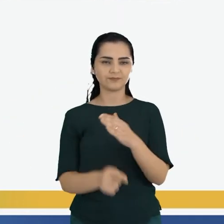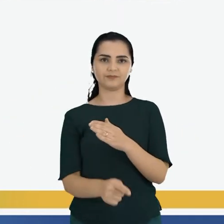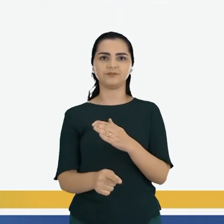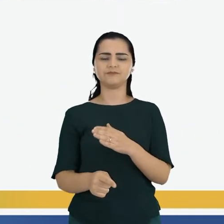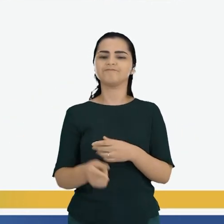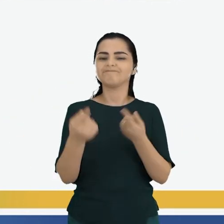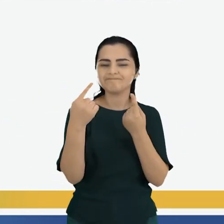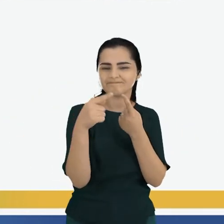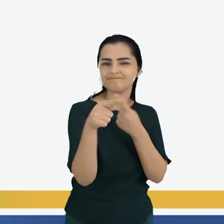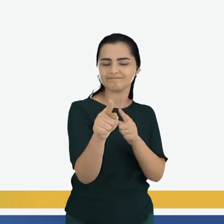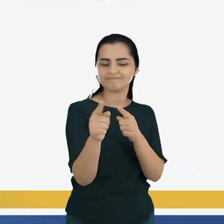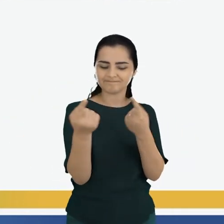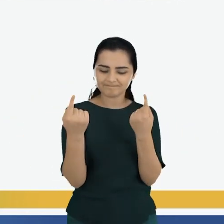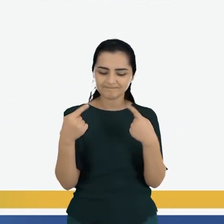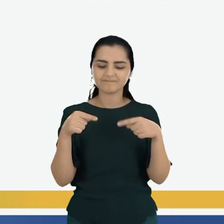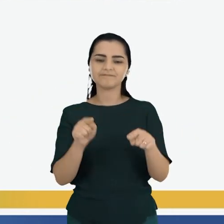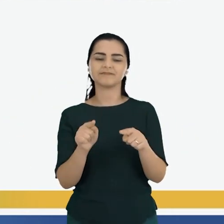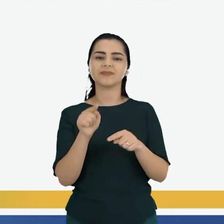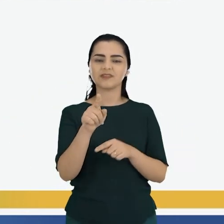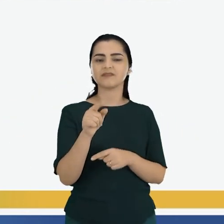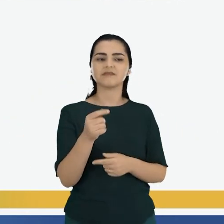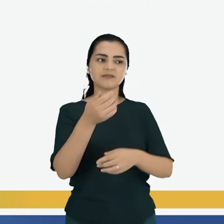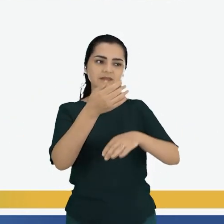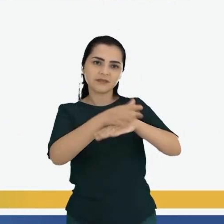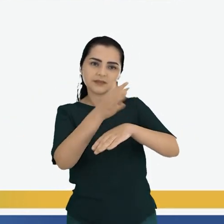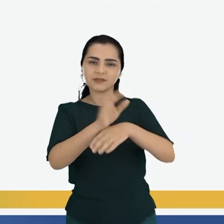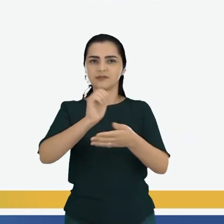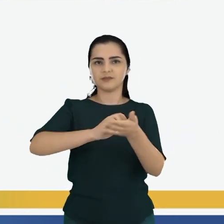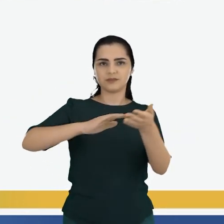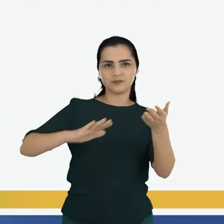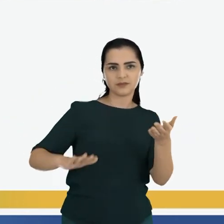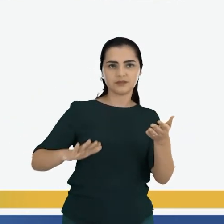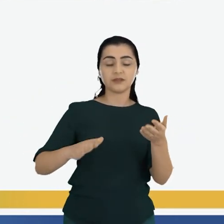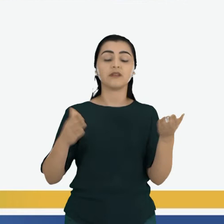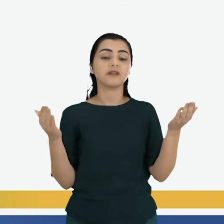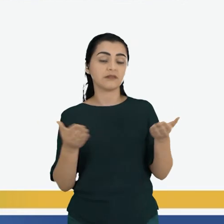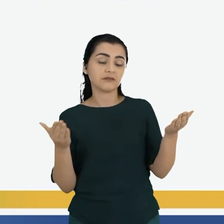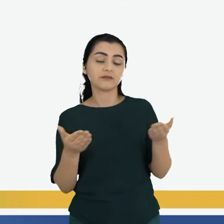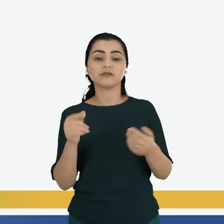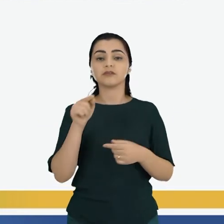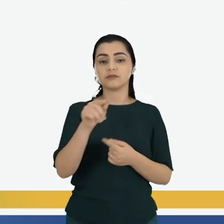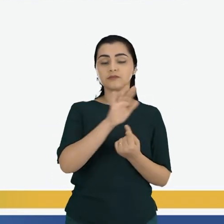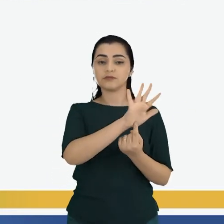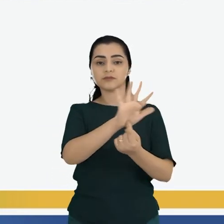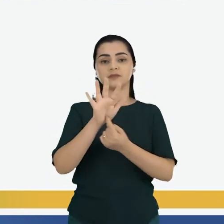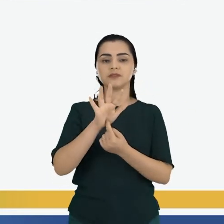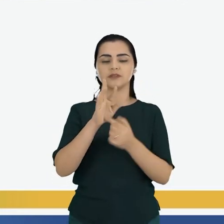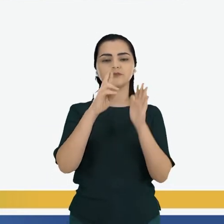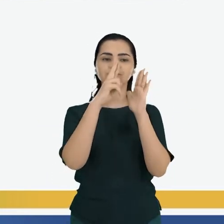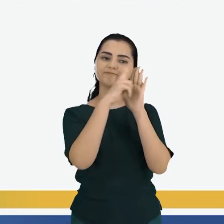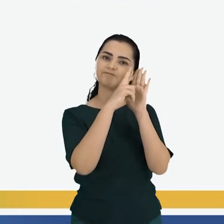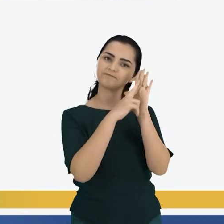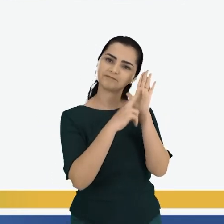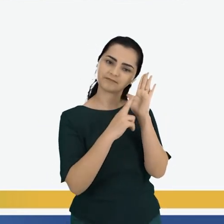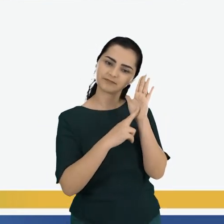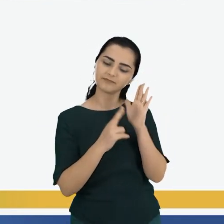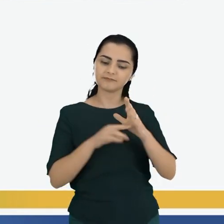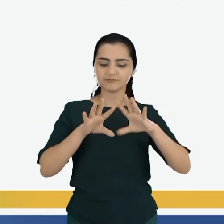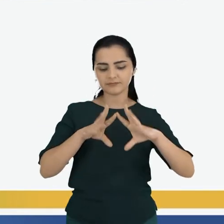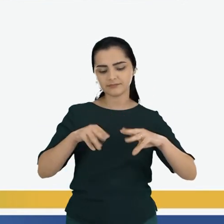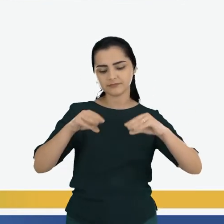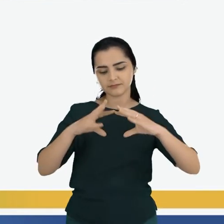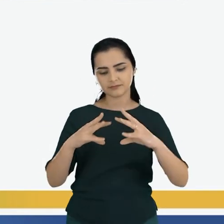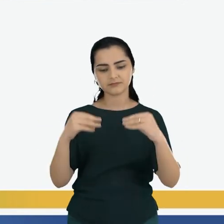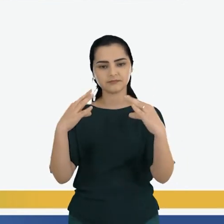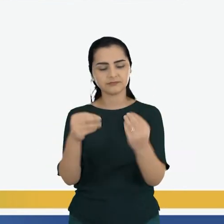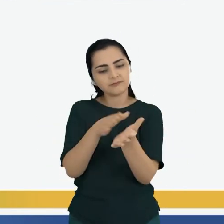te desafio a uma atividade prática. Nessa atividade eu trago uma receita de massinha de